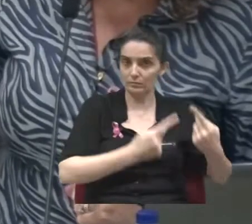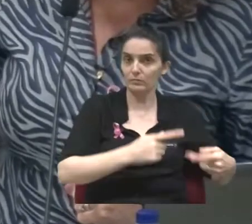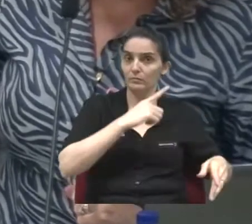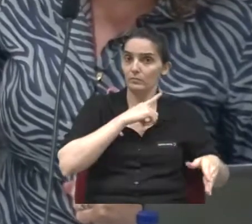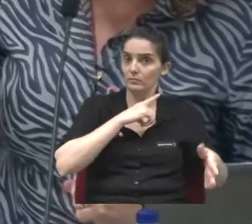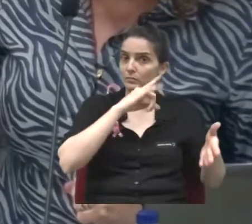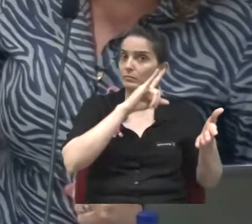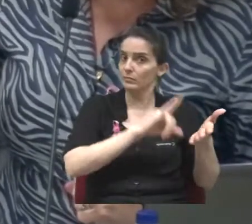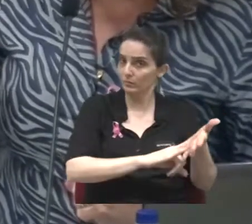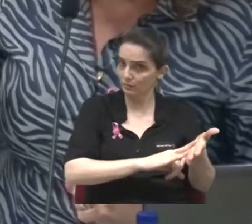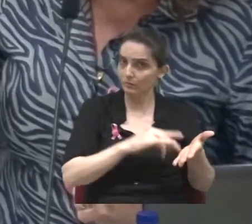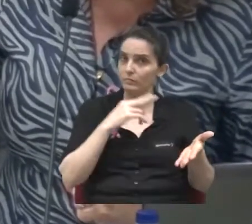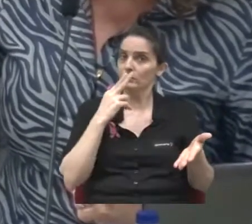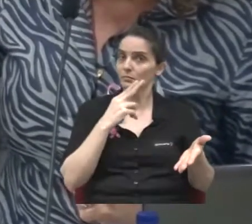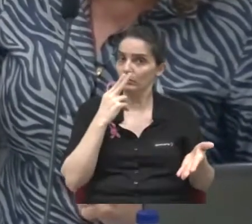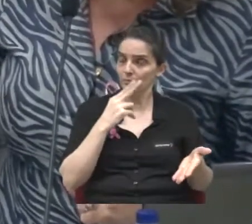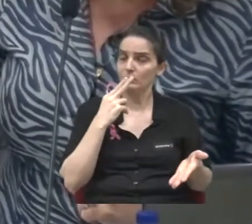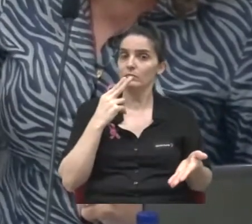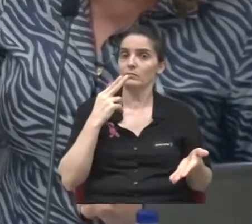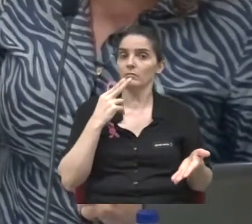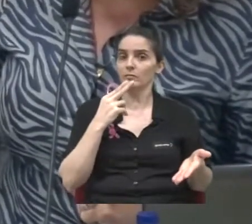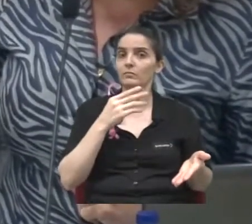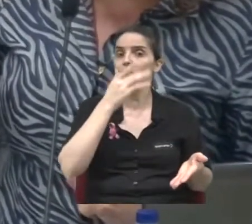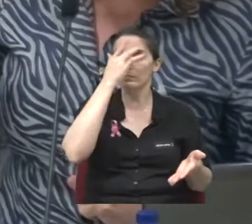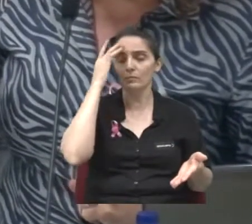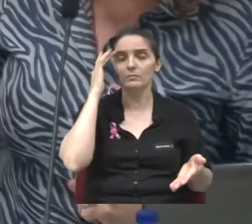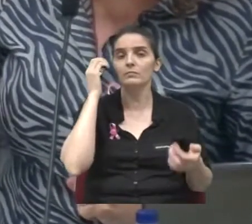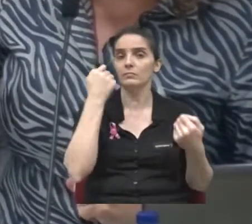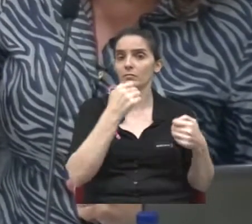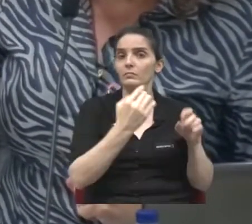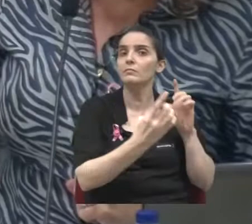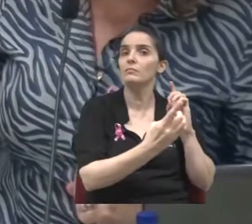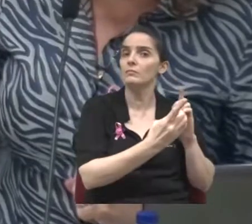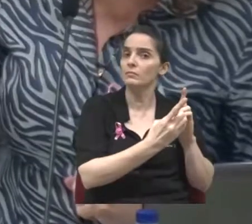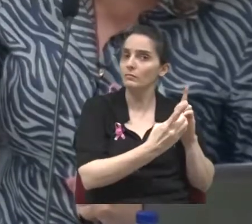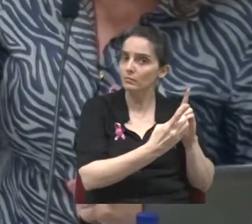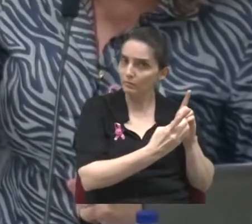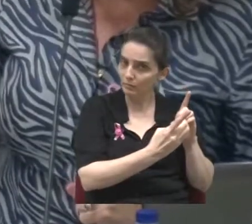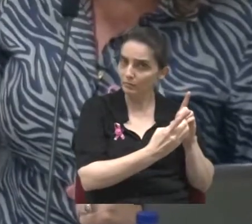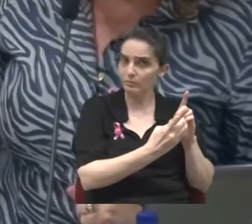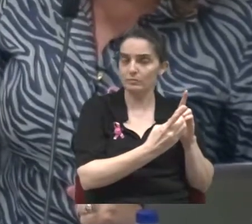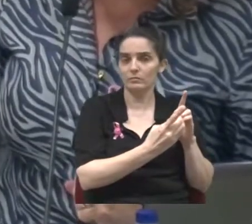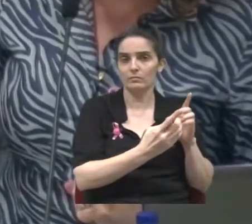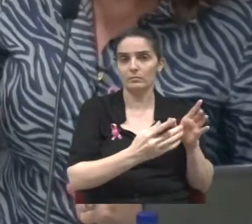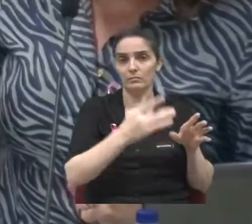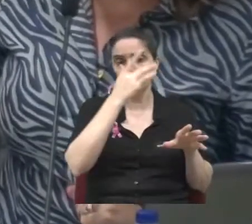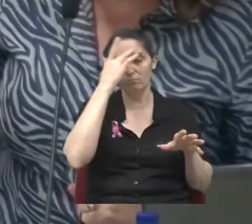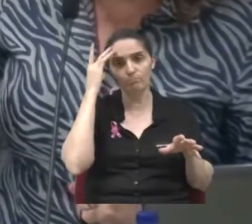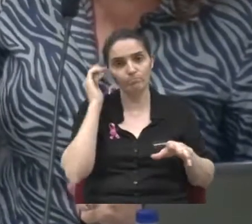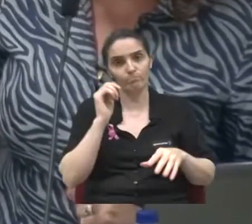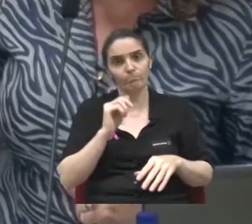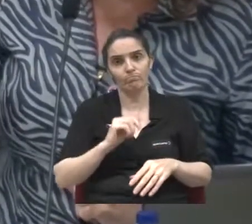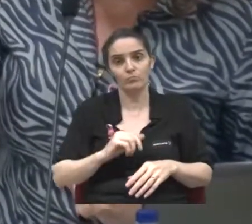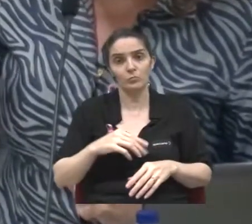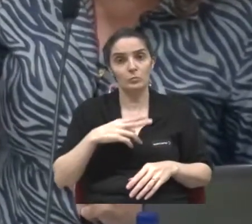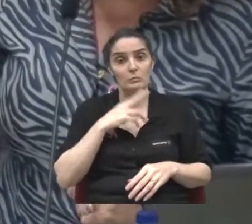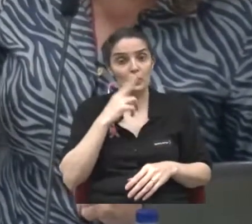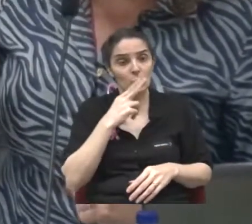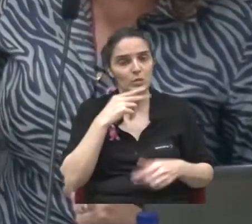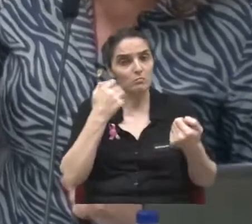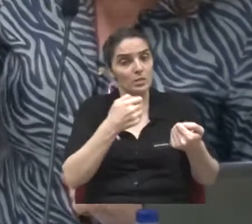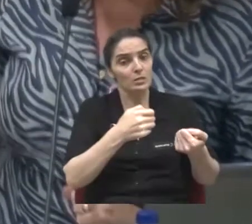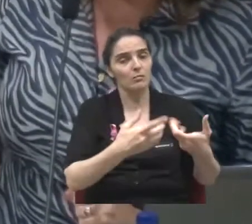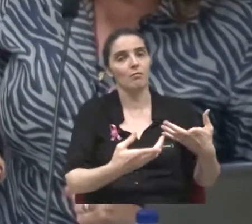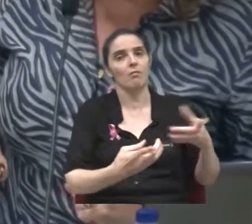urgência e emergência para os pacientes de saúde mental, aqueles pacientes que, em surto, têm uma urgência de serem atendidos do